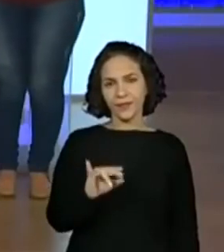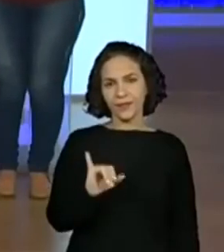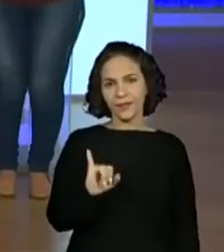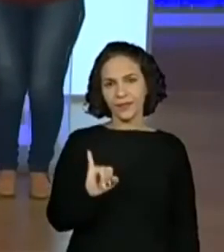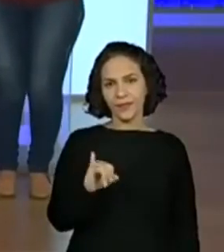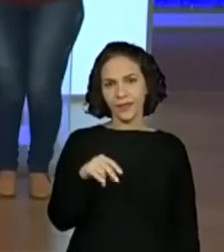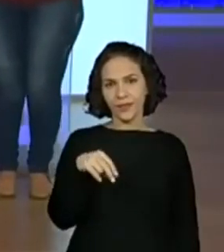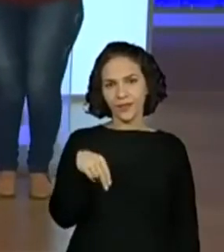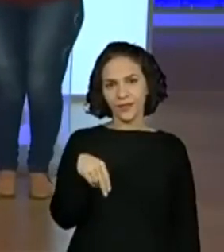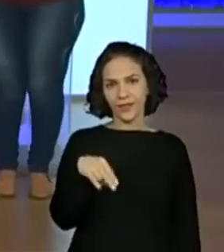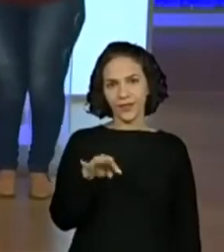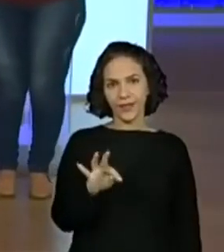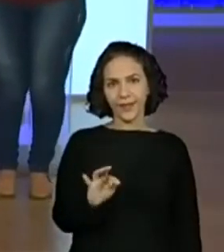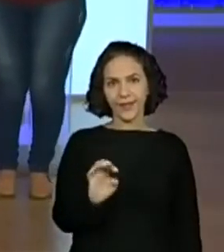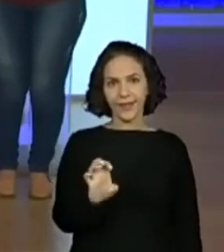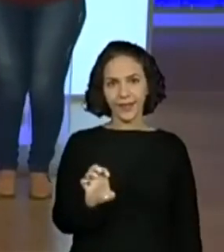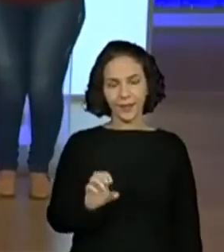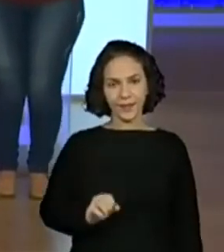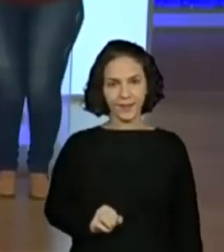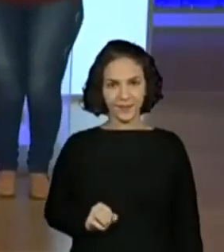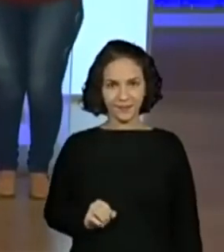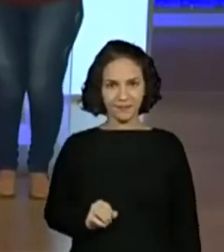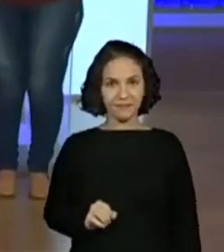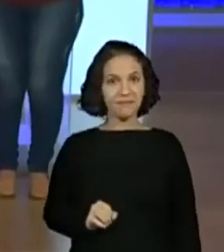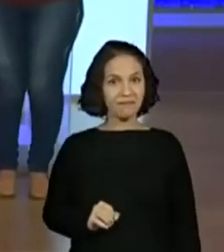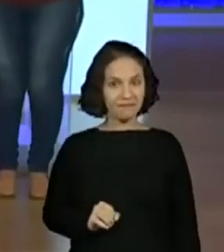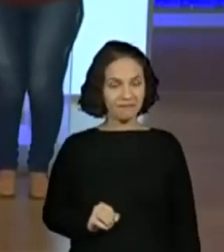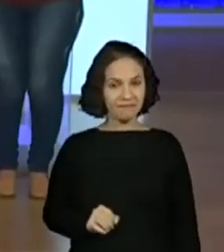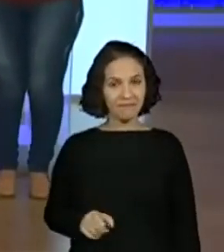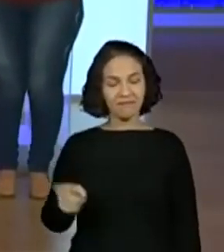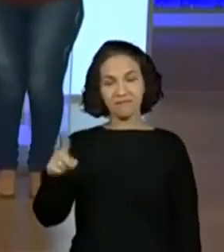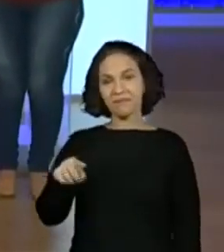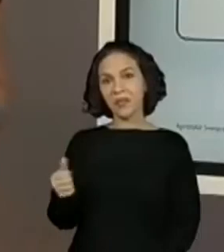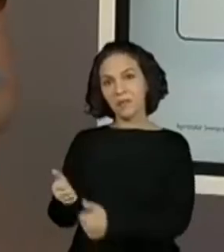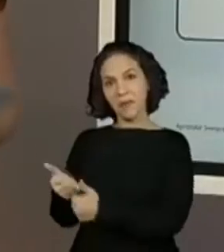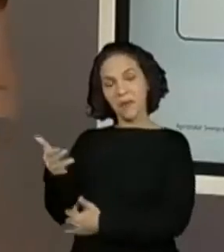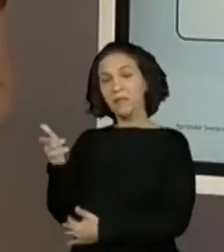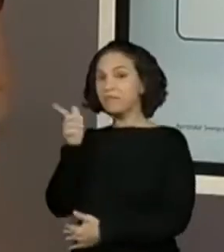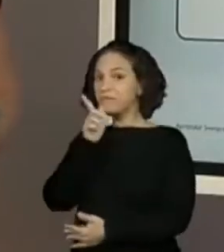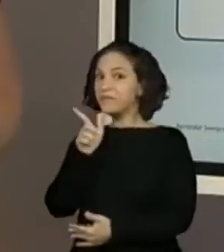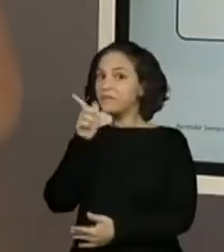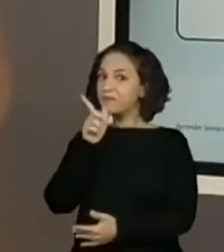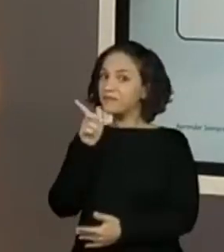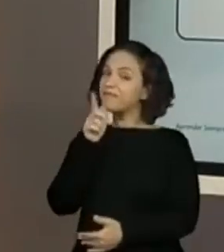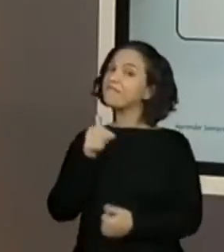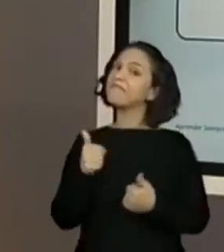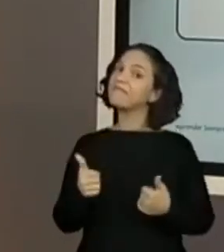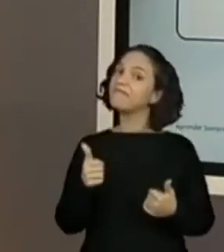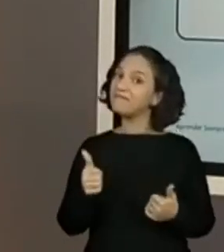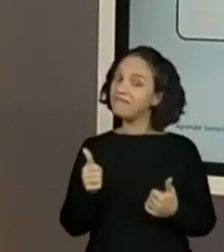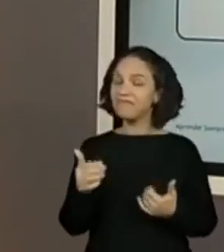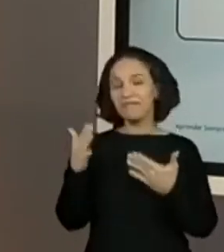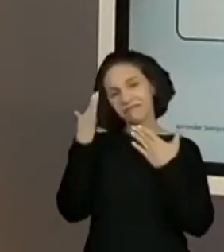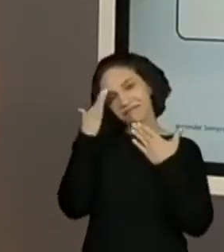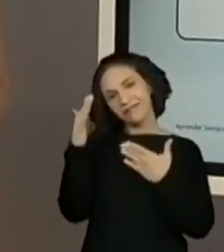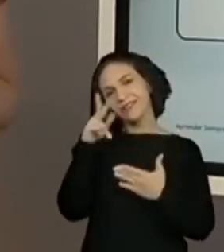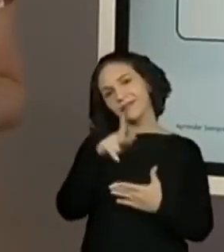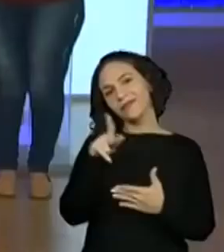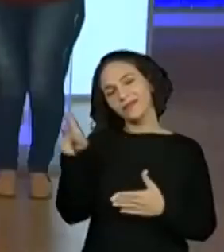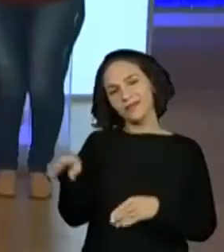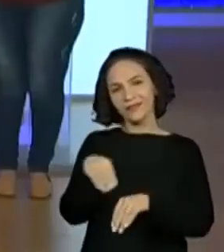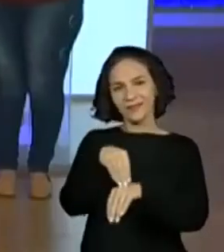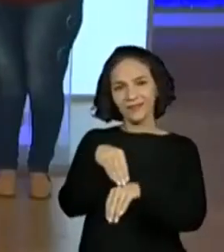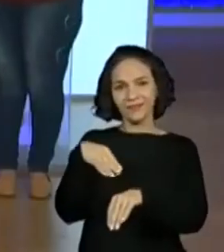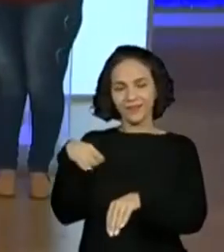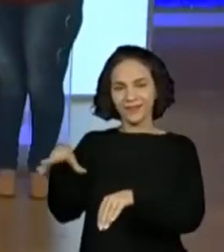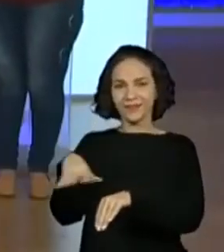Cauê, Kevin, Guilherme também acertando muito todos. Muito bem, tá vendo? O pessoal tá aprendendo aí, as crianças estão... E agradecer aos professores que estão